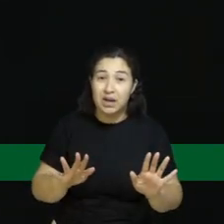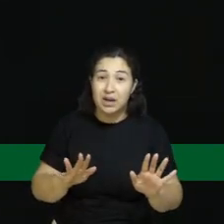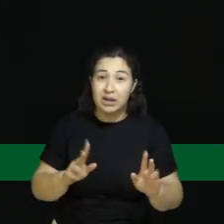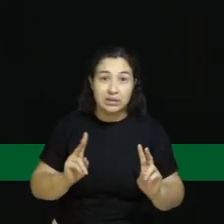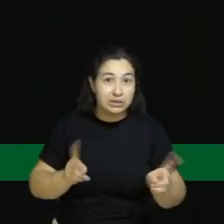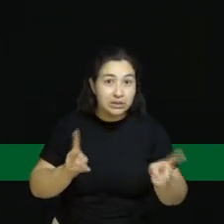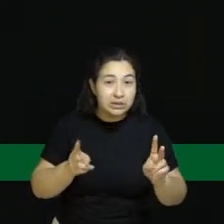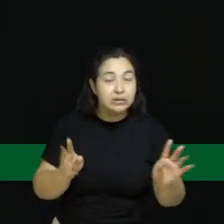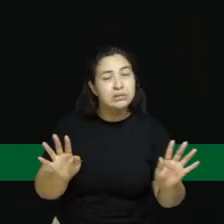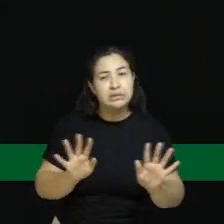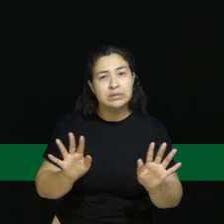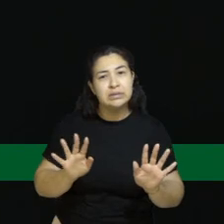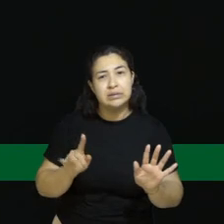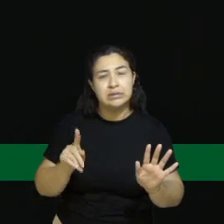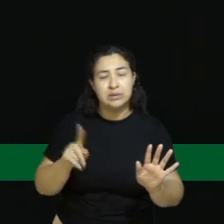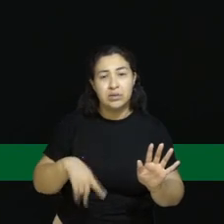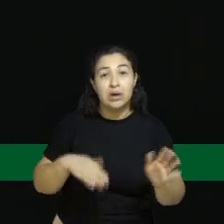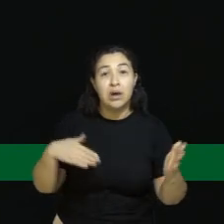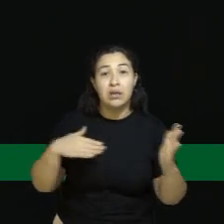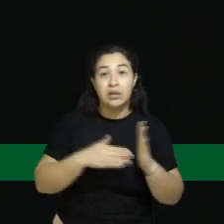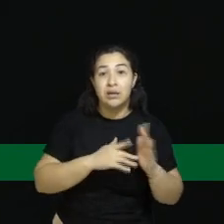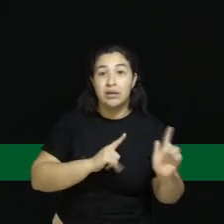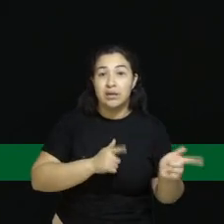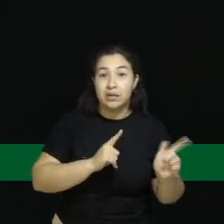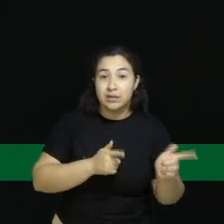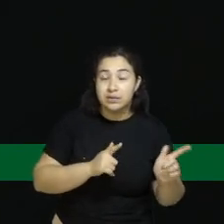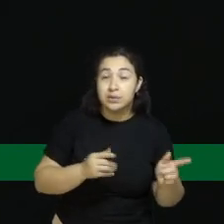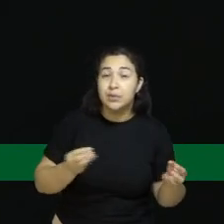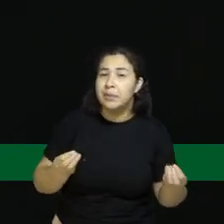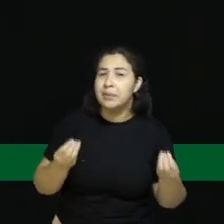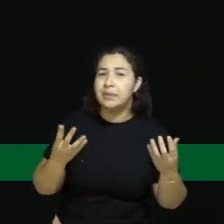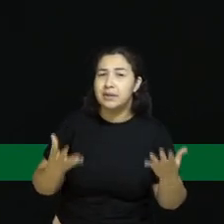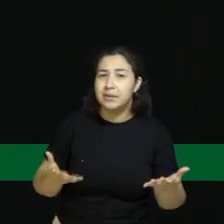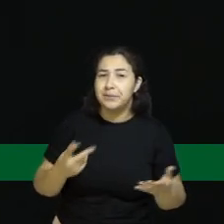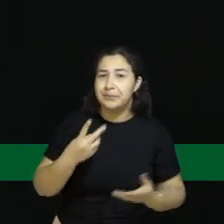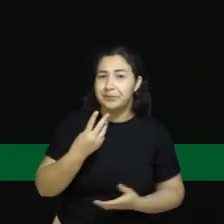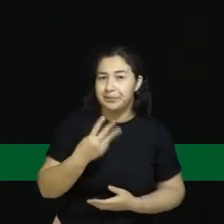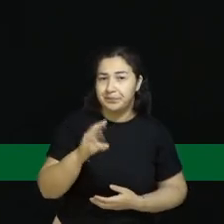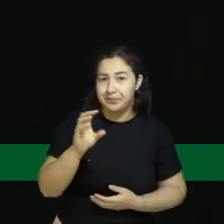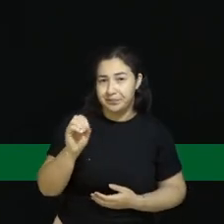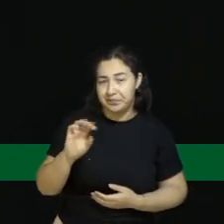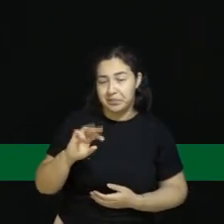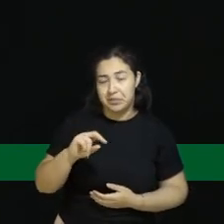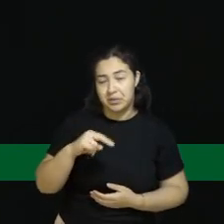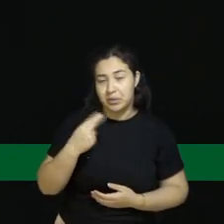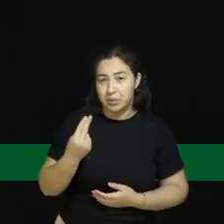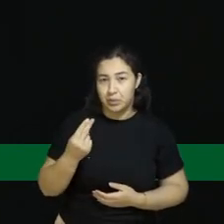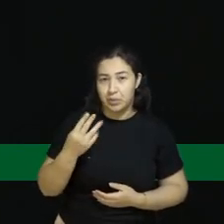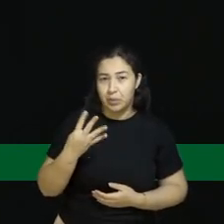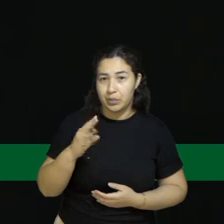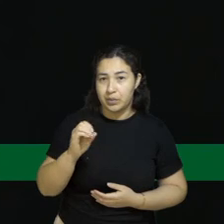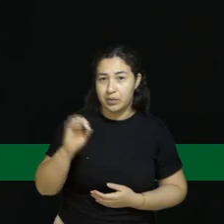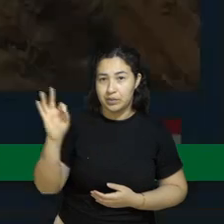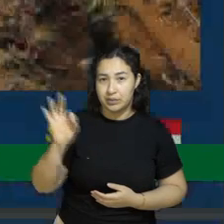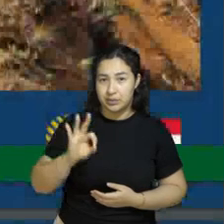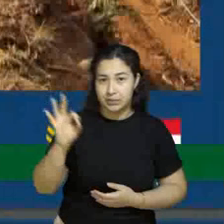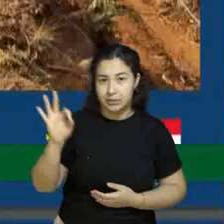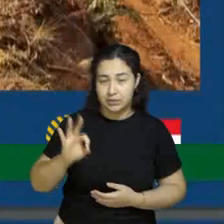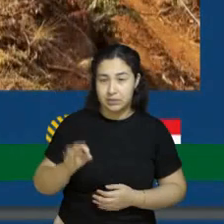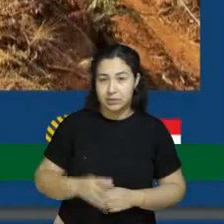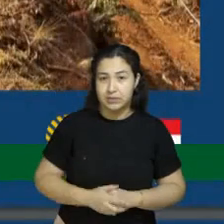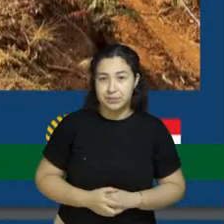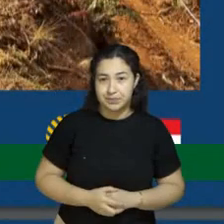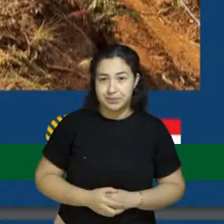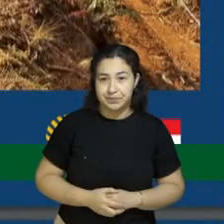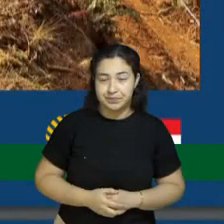de Videira até Caçador, justamente para atender a 30% a 40% da cidade, dependendo do horário. Aqui outra obra